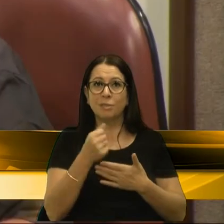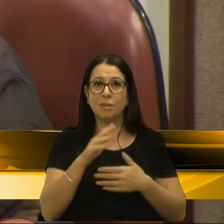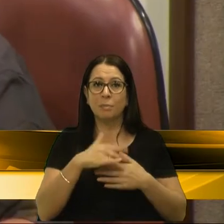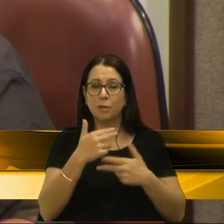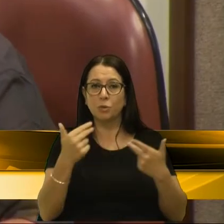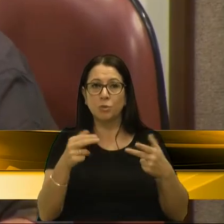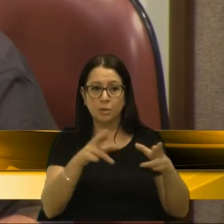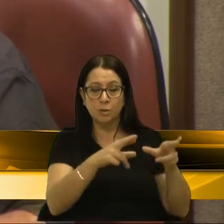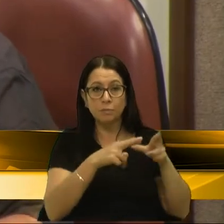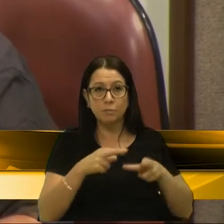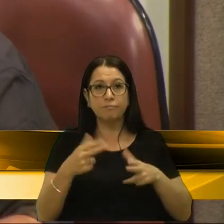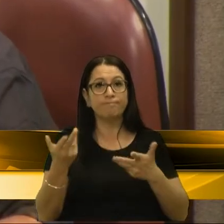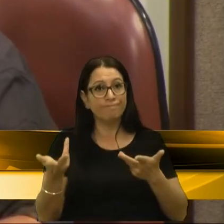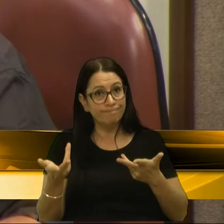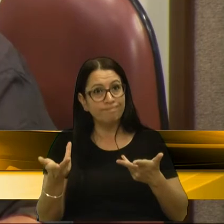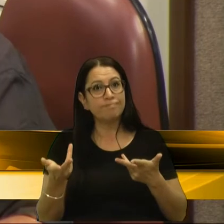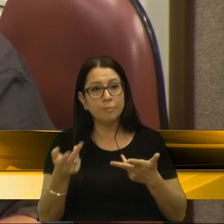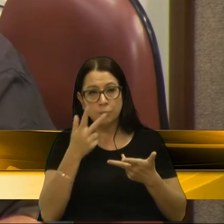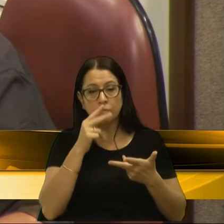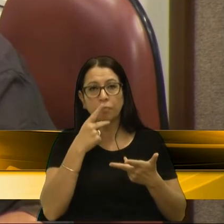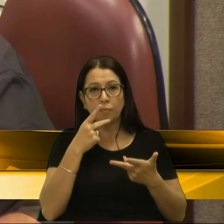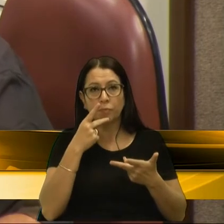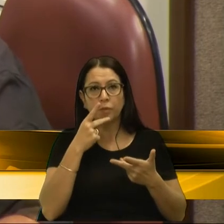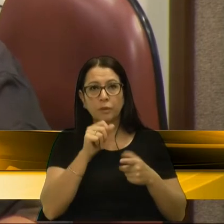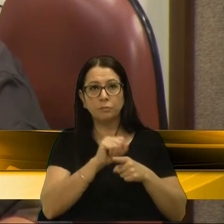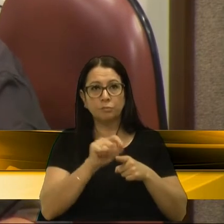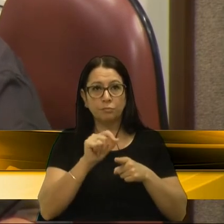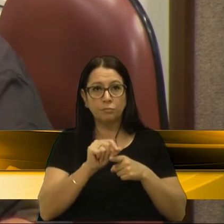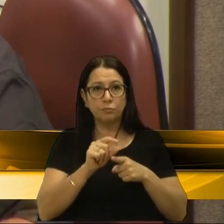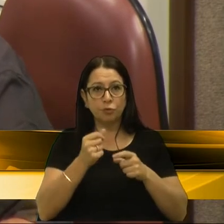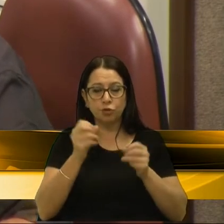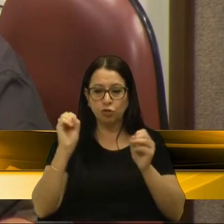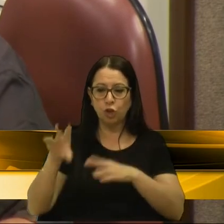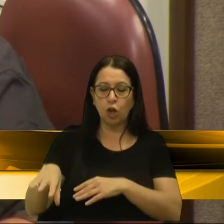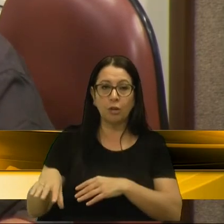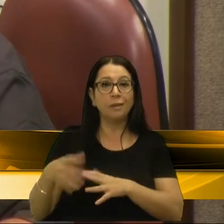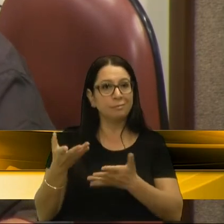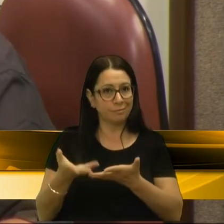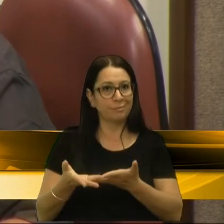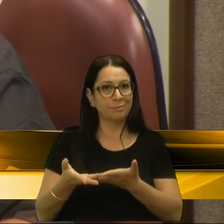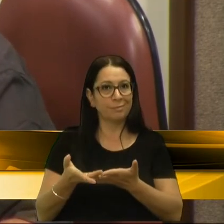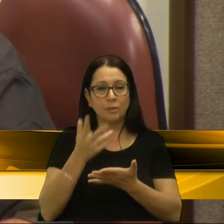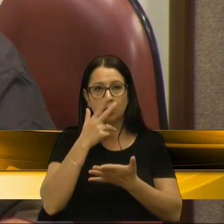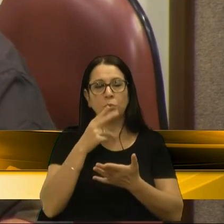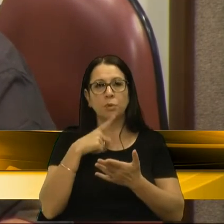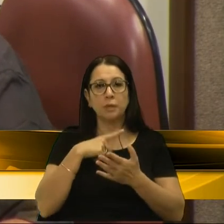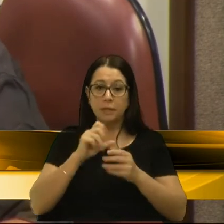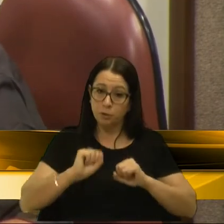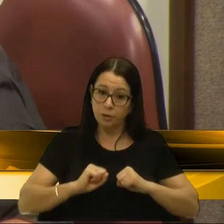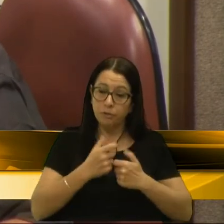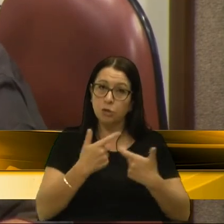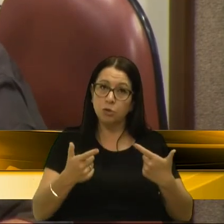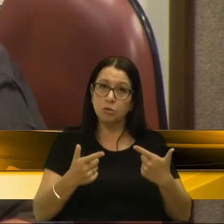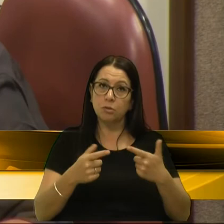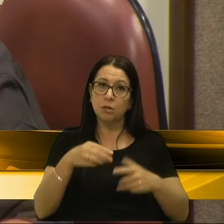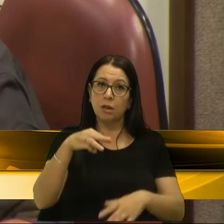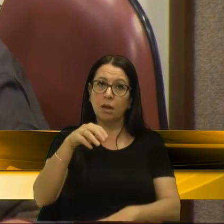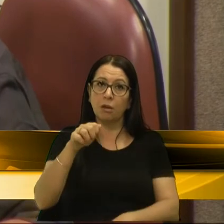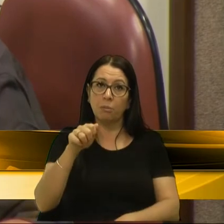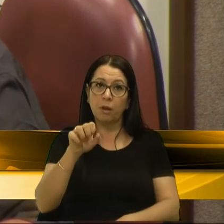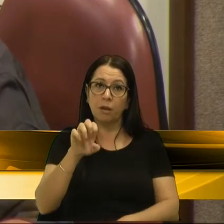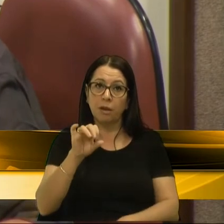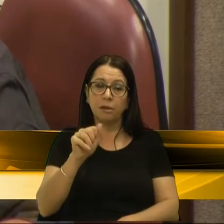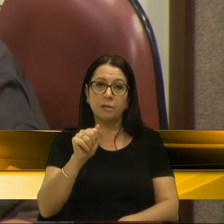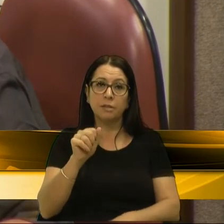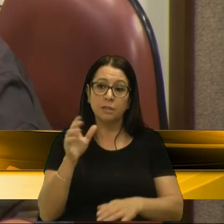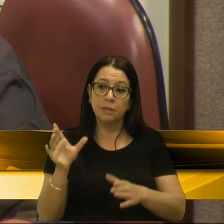coisa naquela região. Então, é como se diz, o aluguel é um dinheiro jogado fora, um dinheiro queimado. E também sou defensor que ali na Maesa se concentre